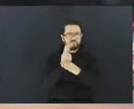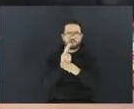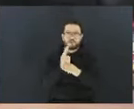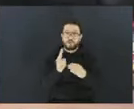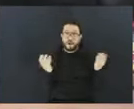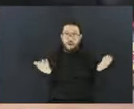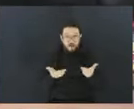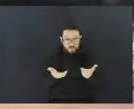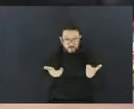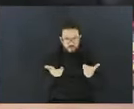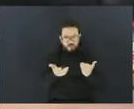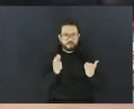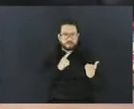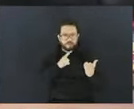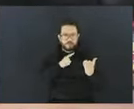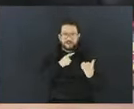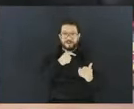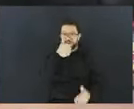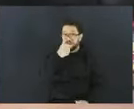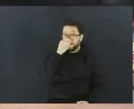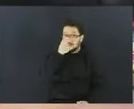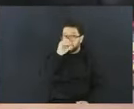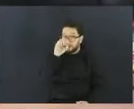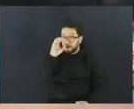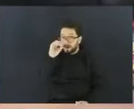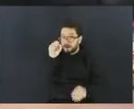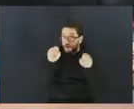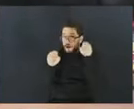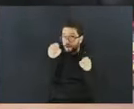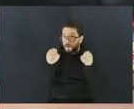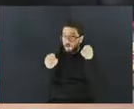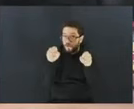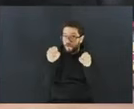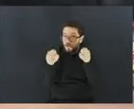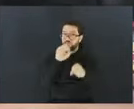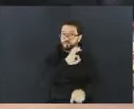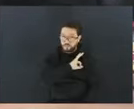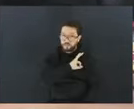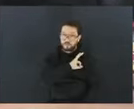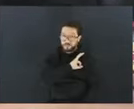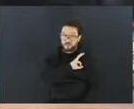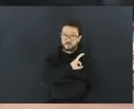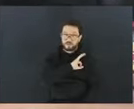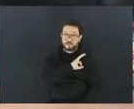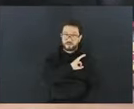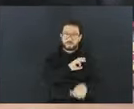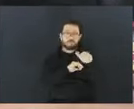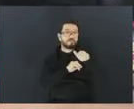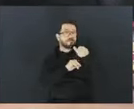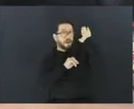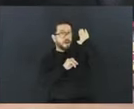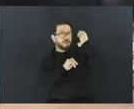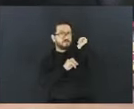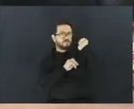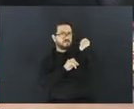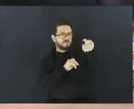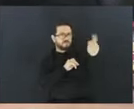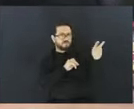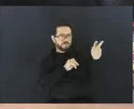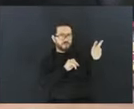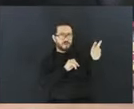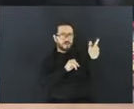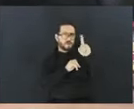eu tenho mais de 100 viaturas na rua, a mais do que as viaturas que fazem o policiamento de atendimento ao 90. Fora